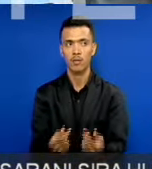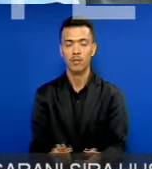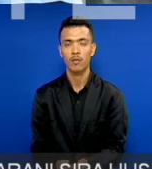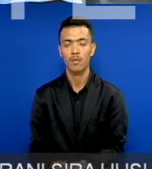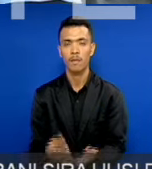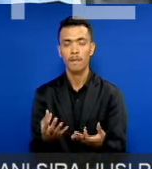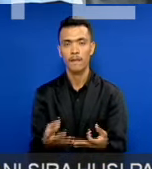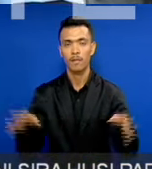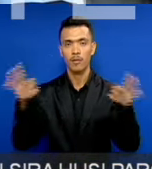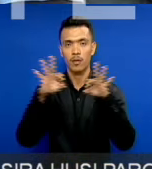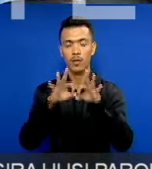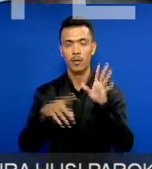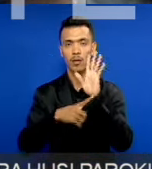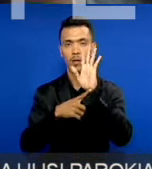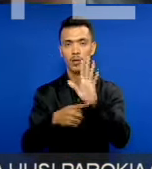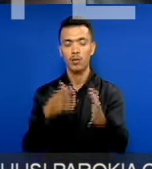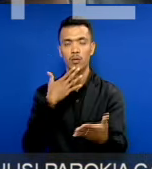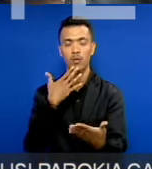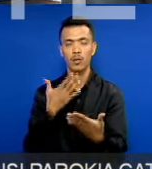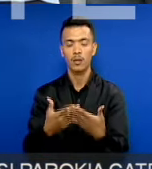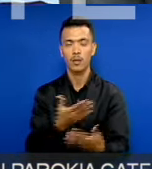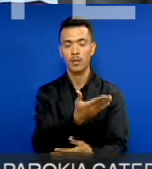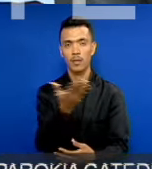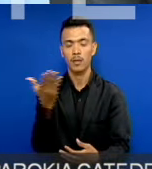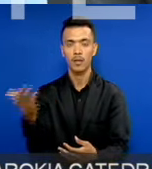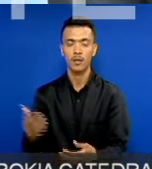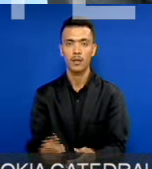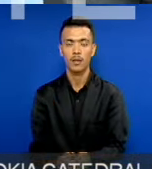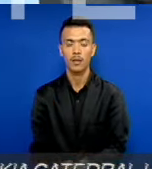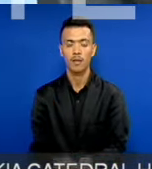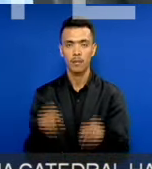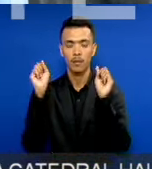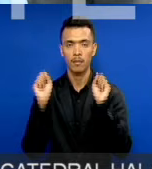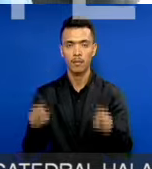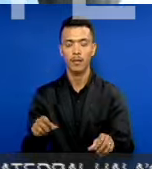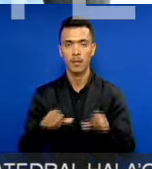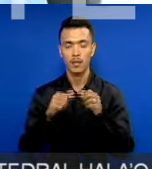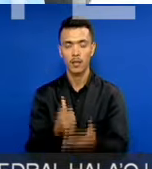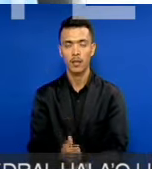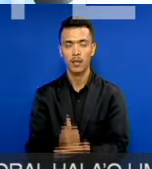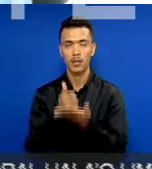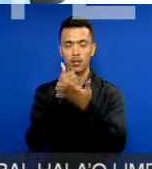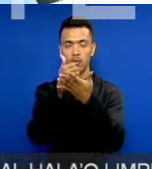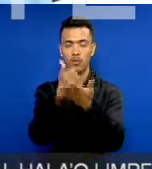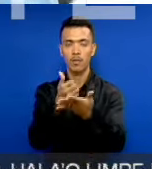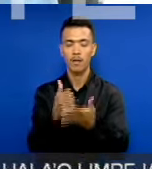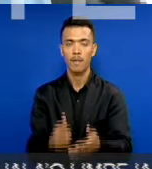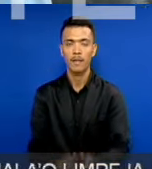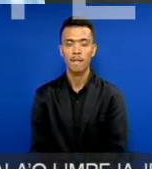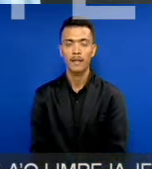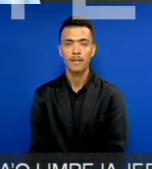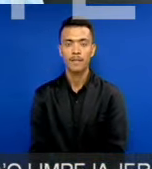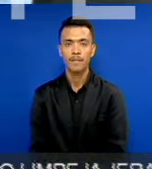todos realidade da que kita bocilah bela contribuir buat nabi